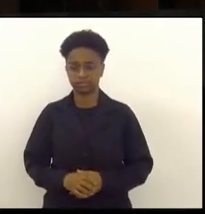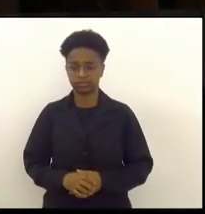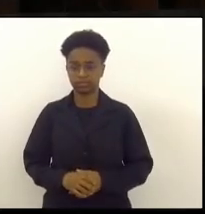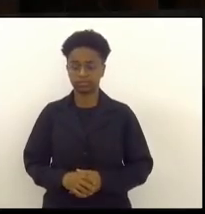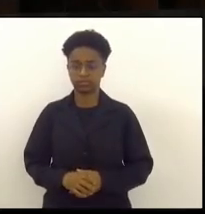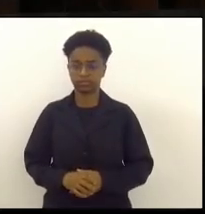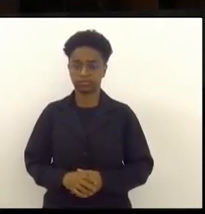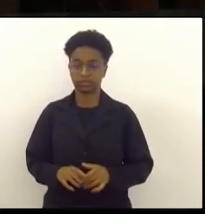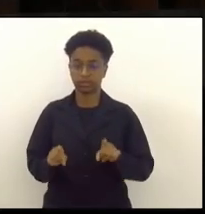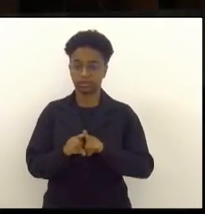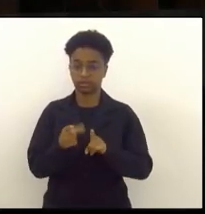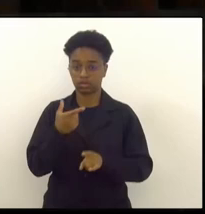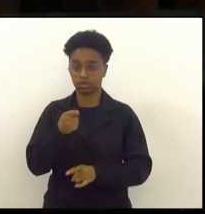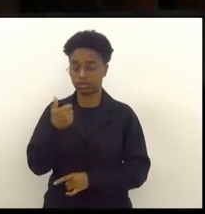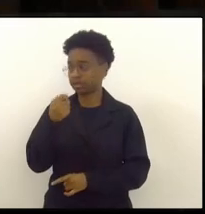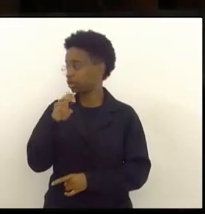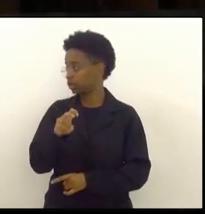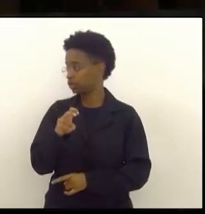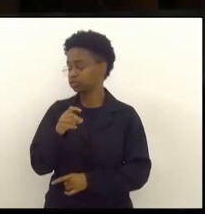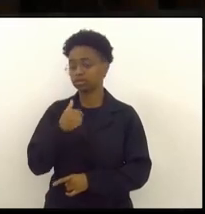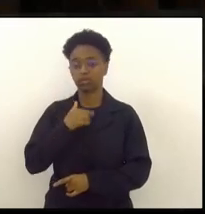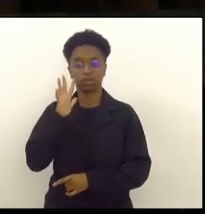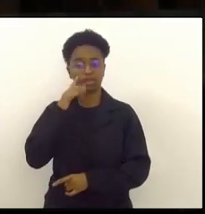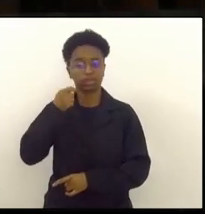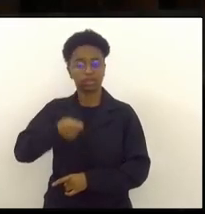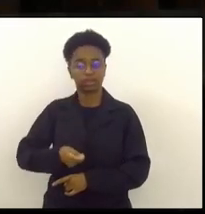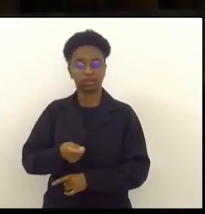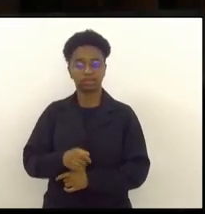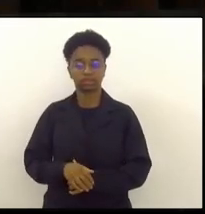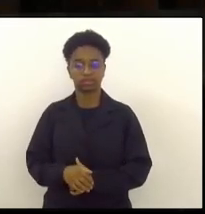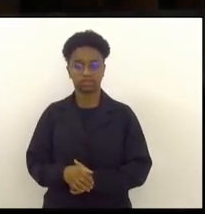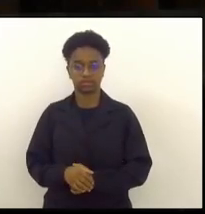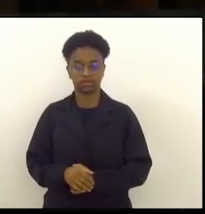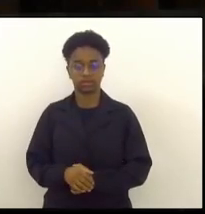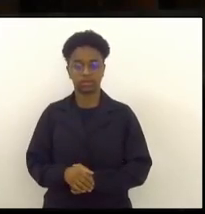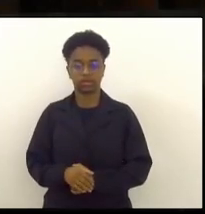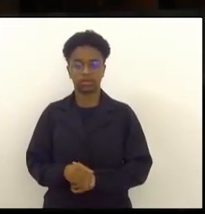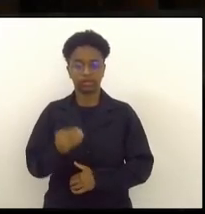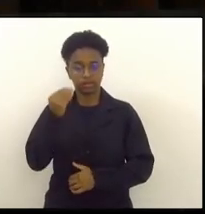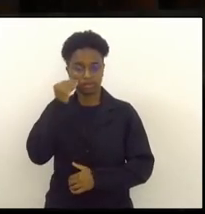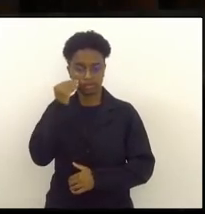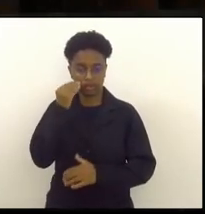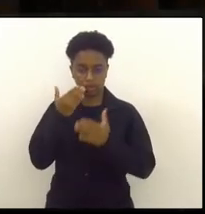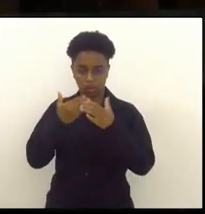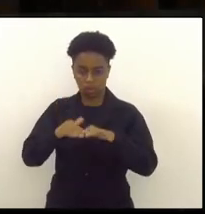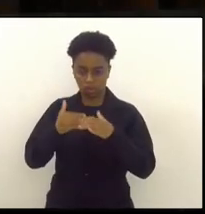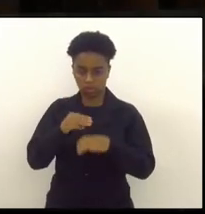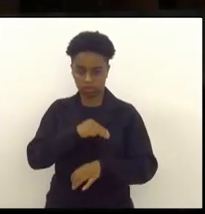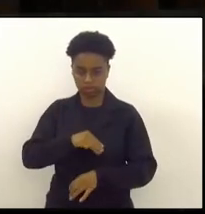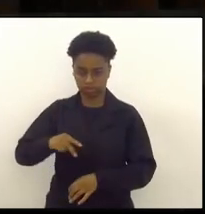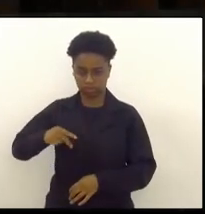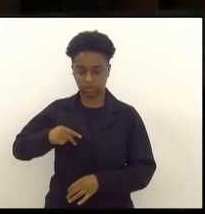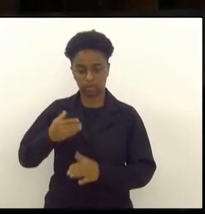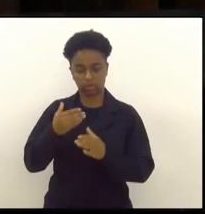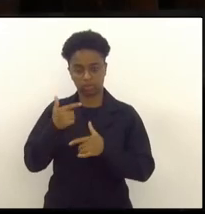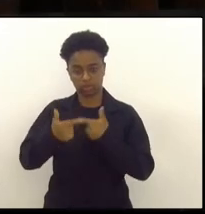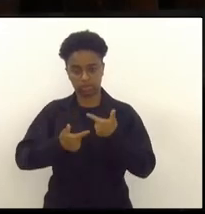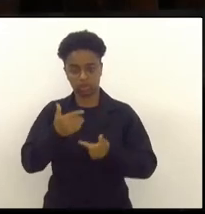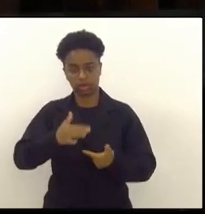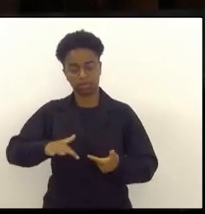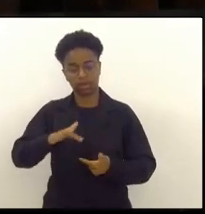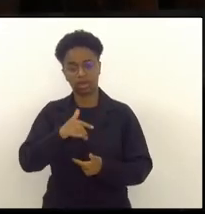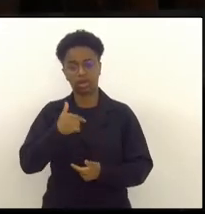quando, em 2015, eu decidi tentar o concurso do Ministério Público do Trabalho,